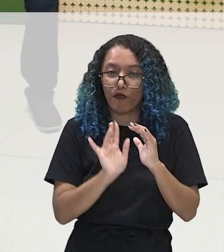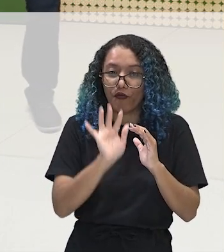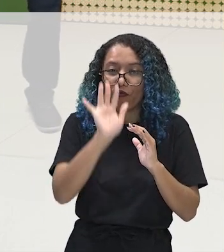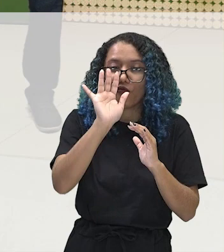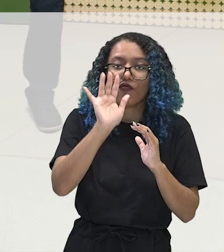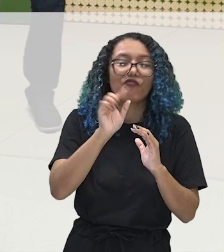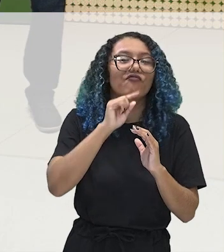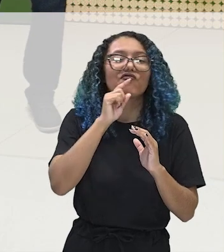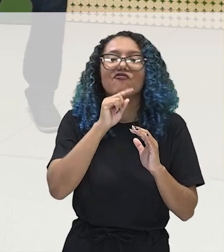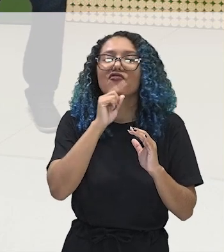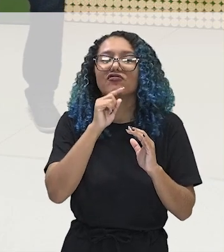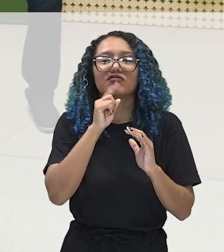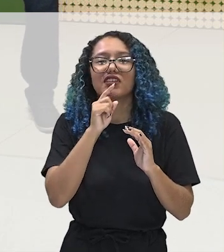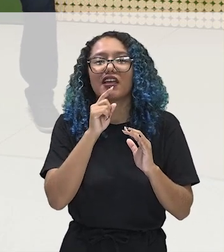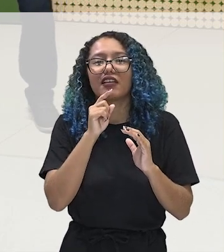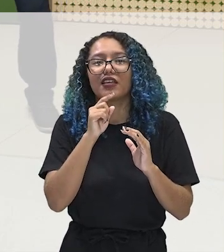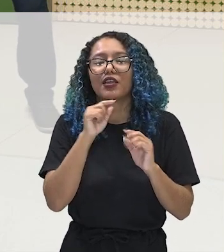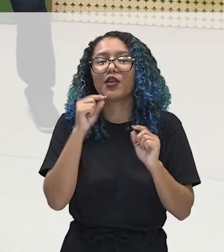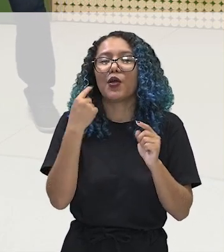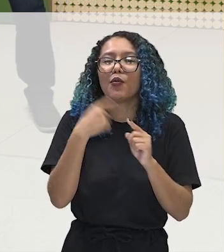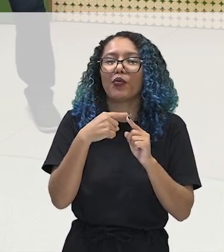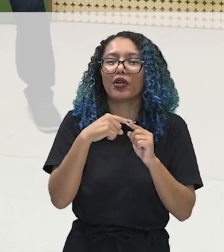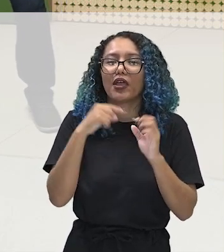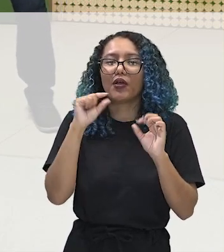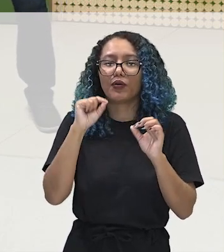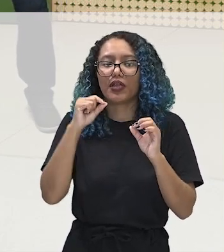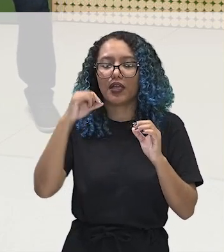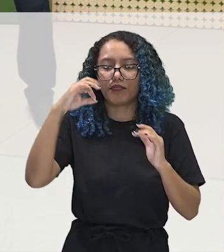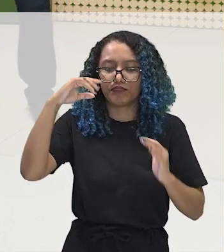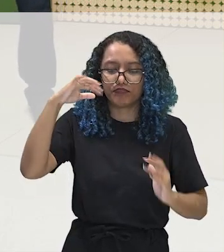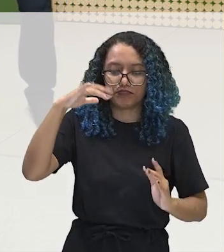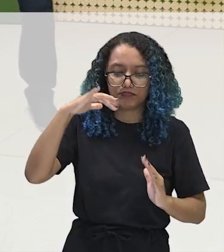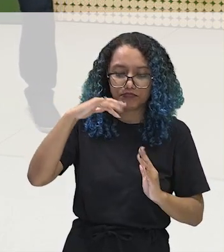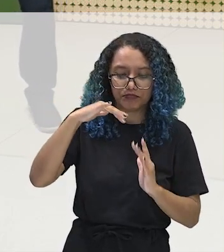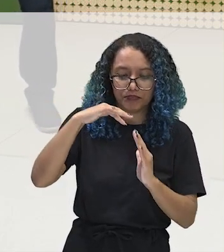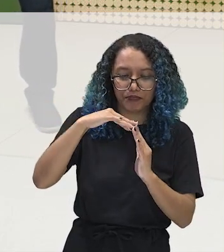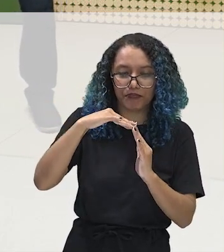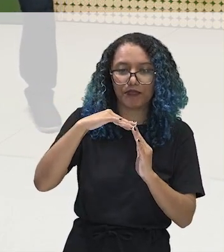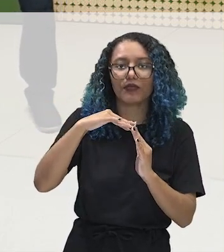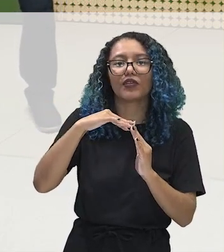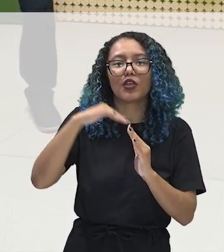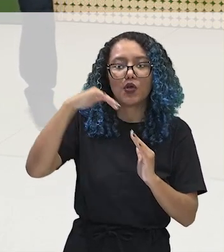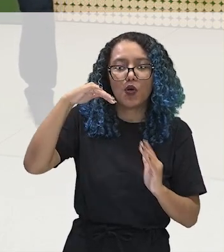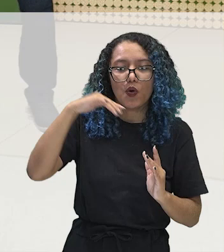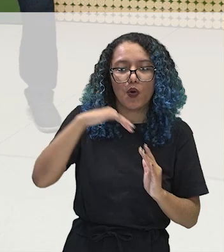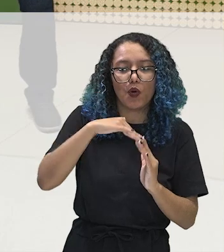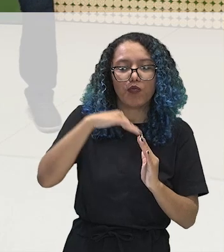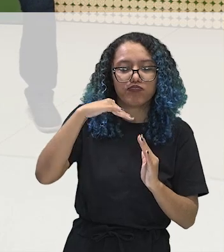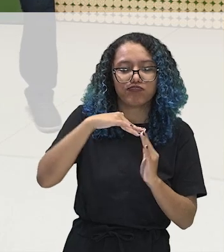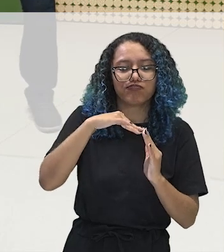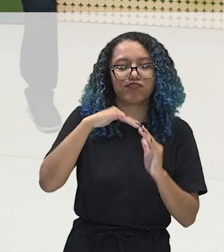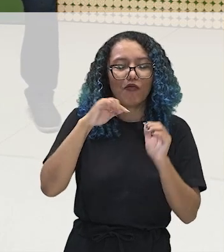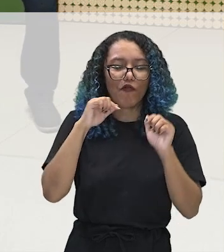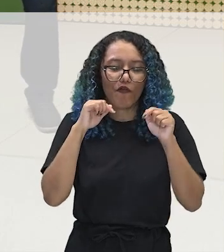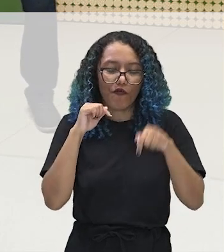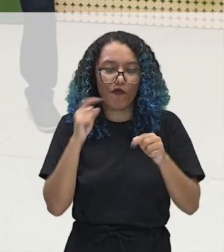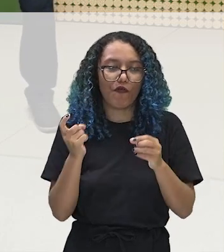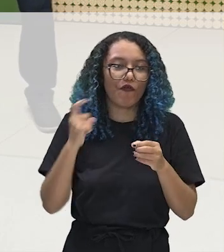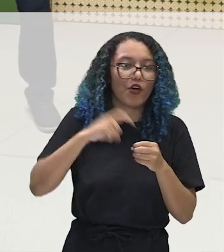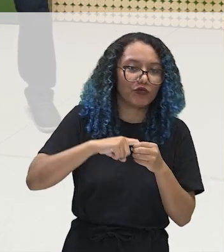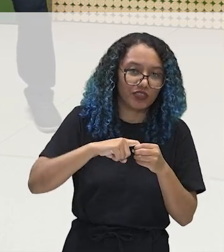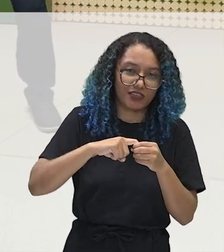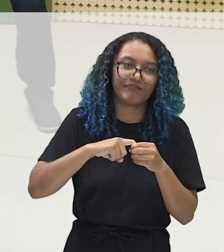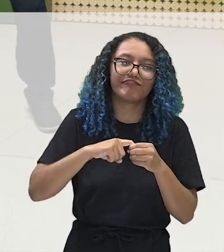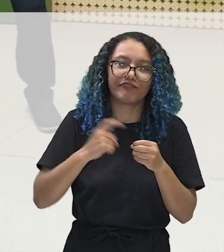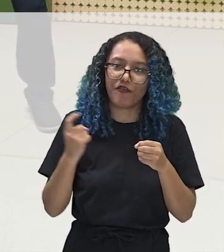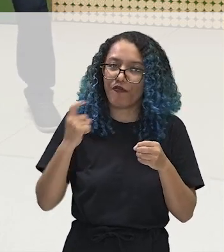bate nesses gases e retorna para a Terra. Isso é o efeito estufa. É exatamente isso que